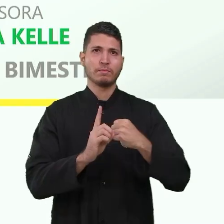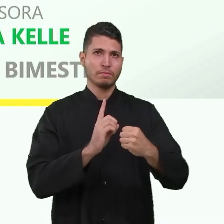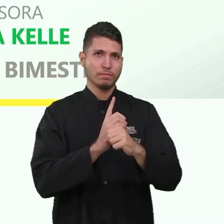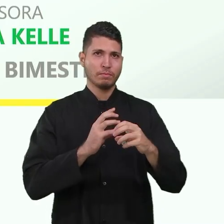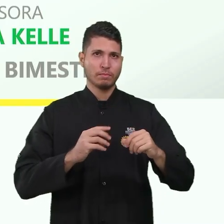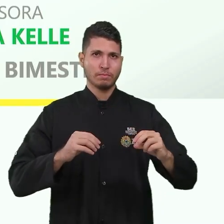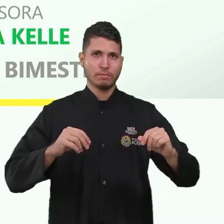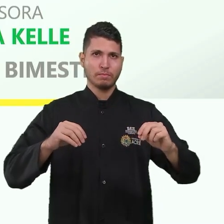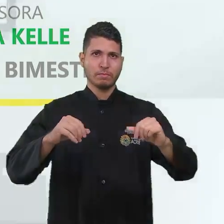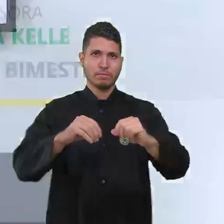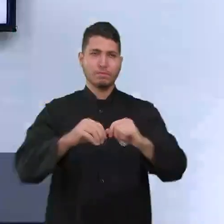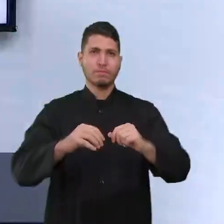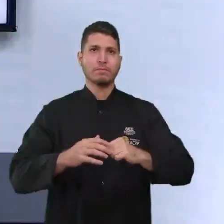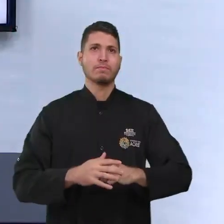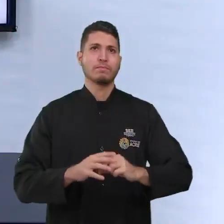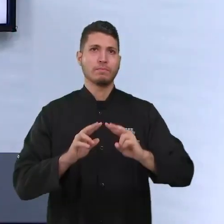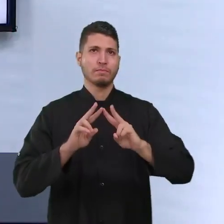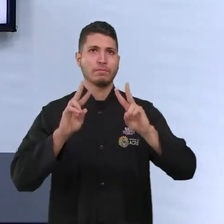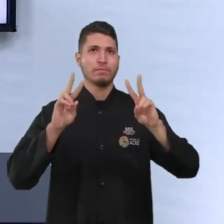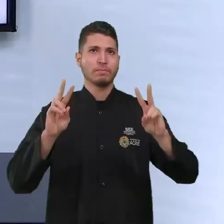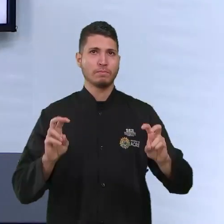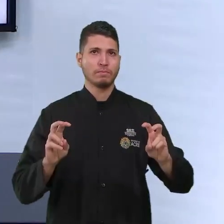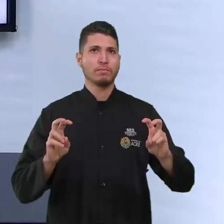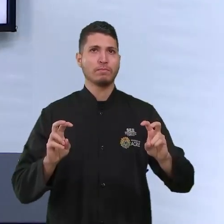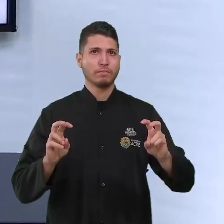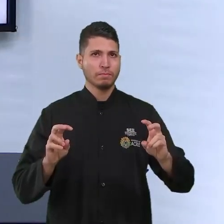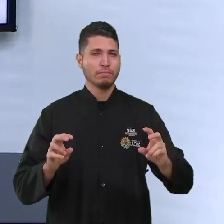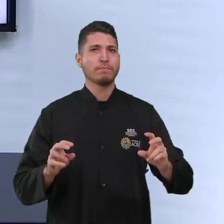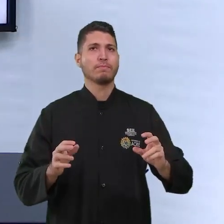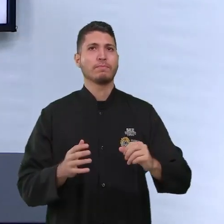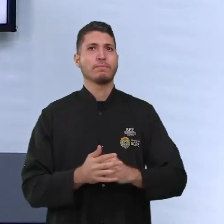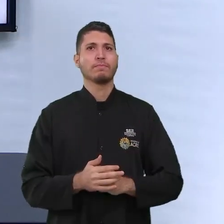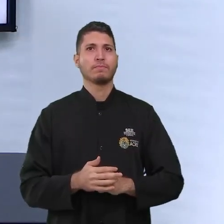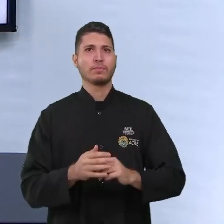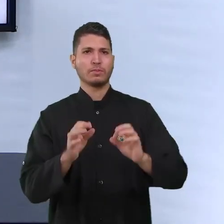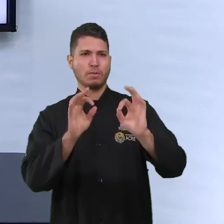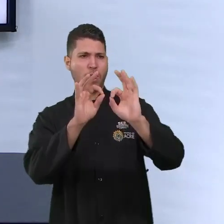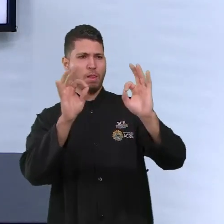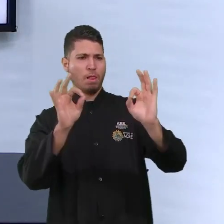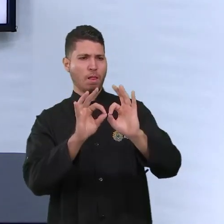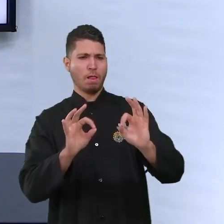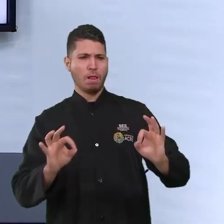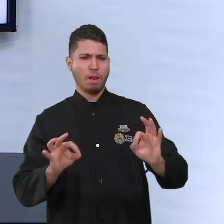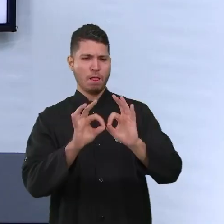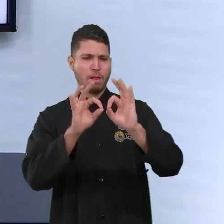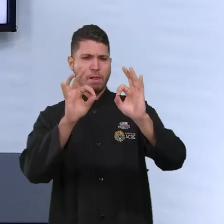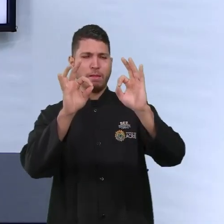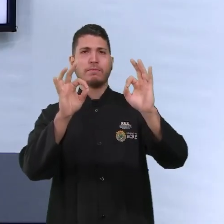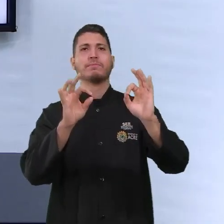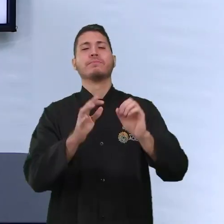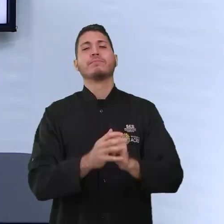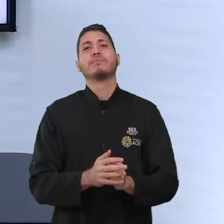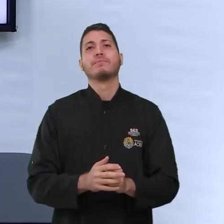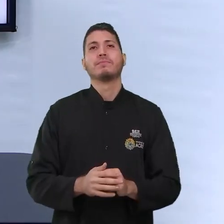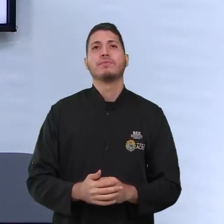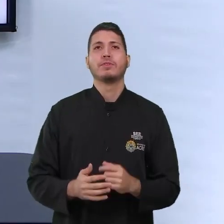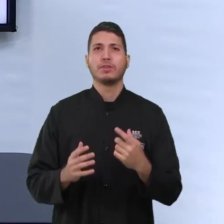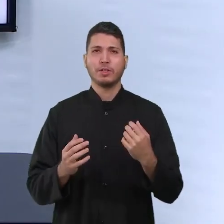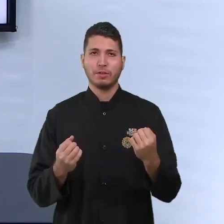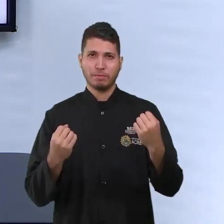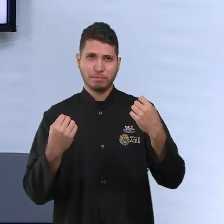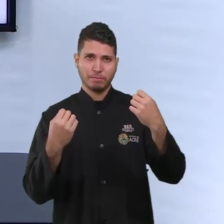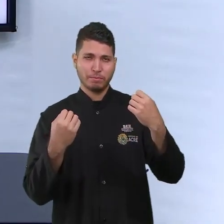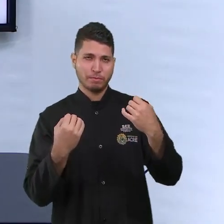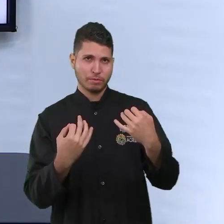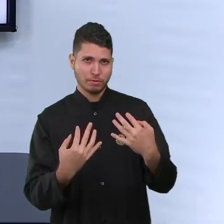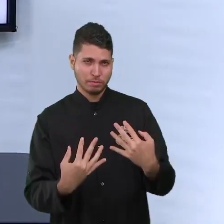socioterritorial. Bem, é um tema extenso, mas eu trouxe ele de forma bem sucinta e acredito que vai ficar